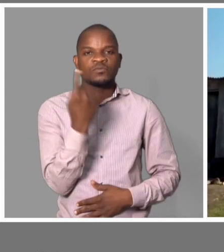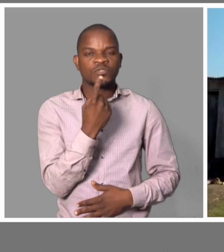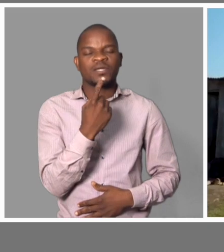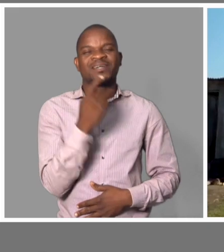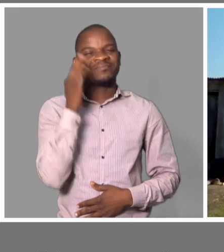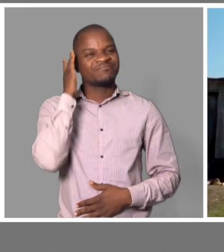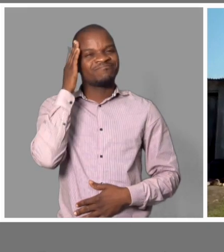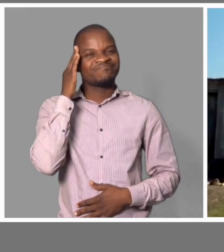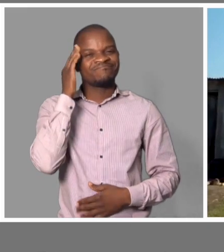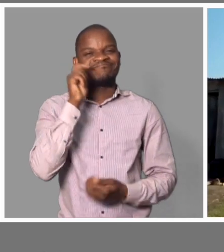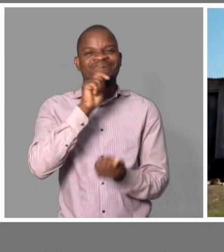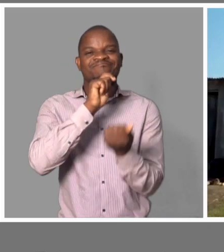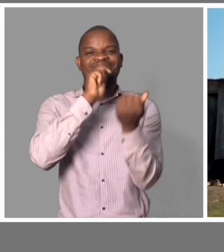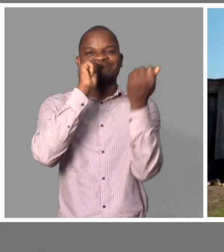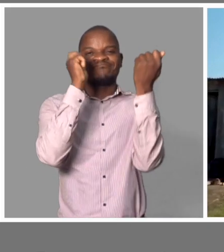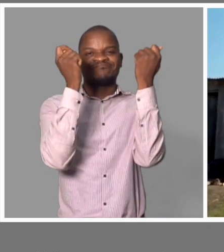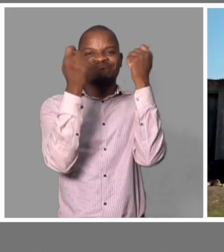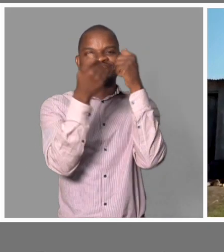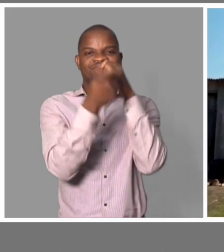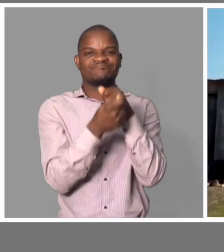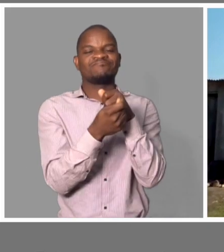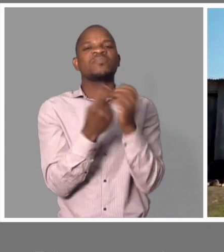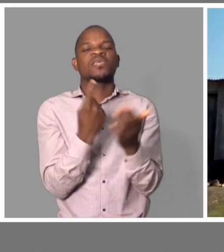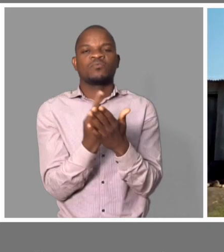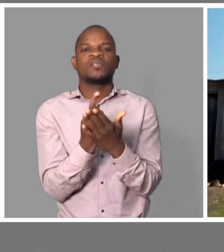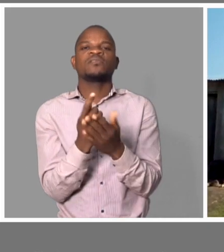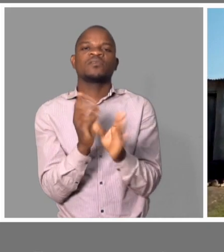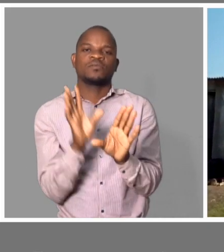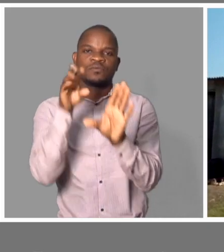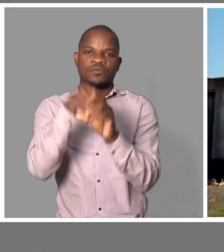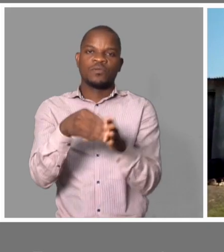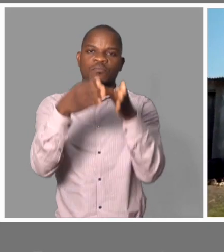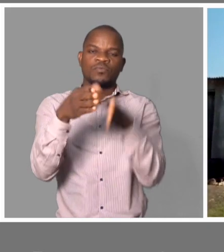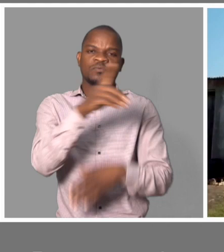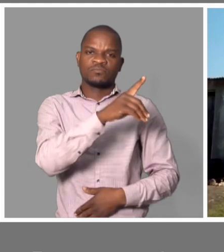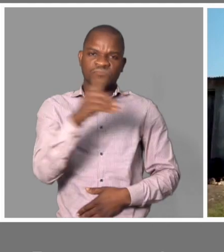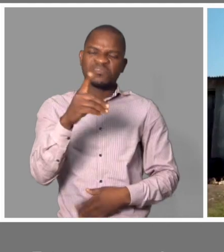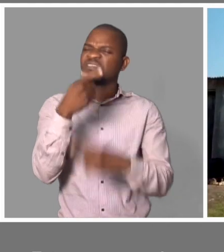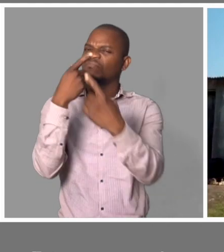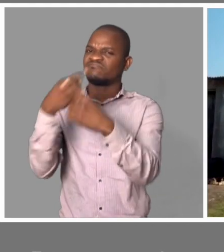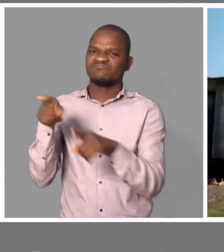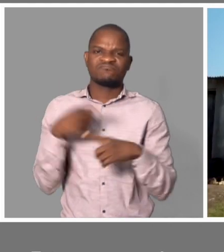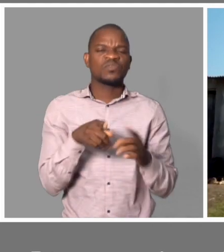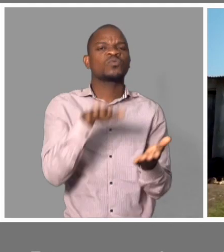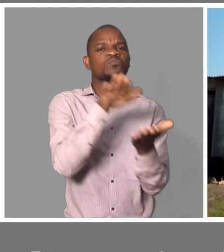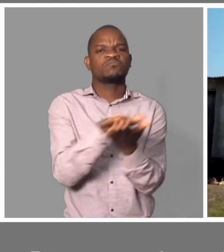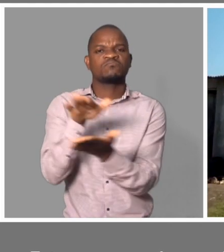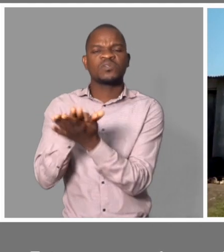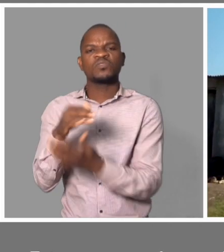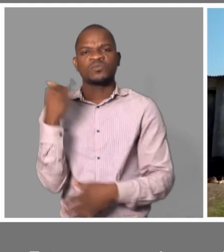sensibilizando psicologicamente na integração da pessoa com deficiência em qualquer instituição